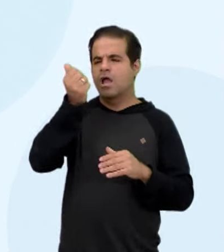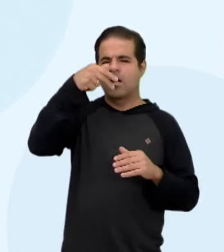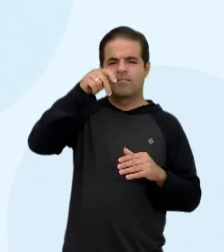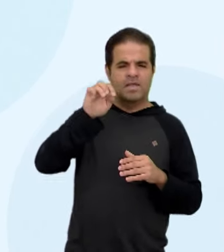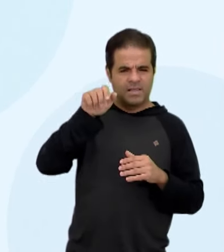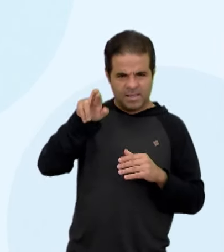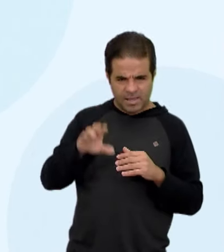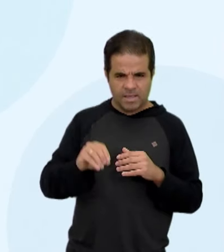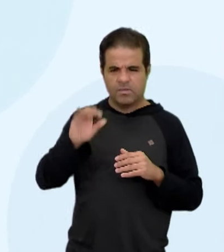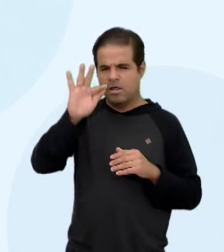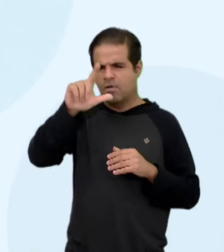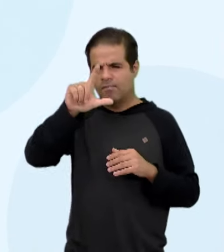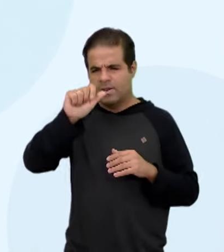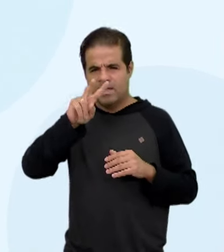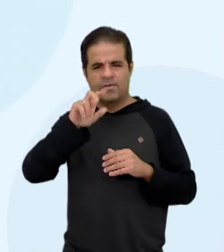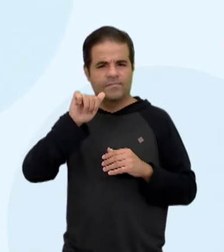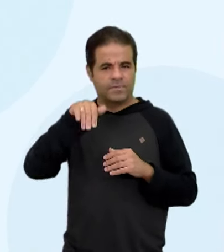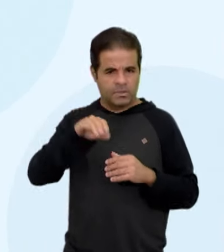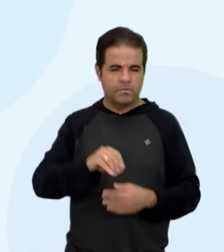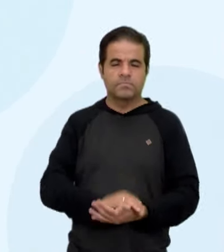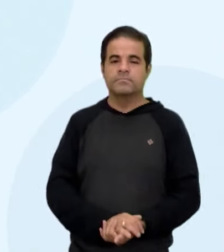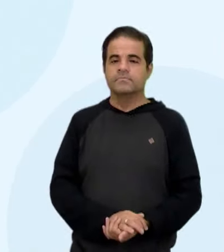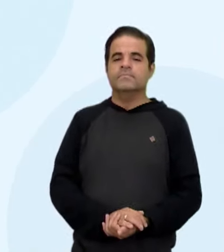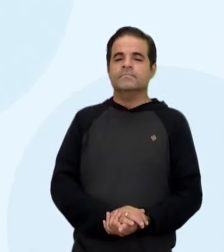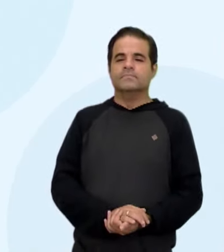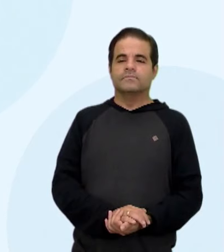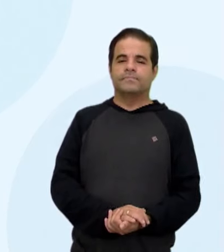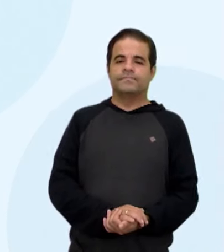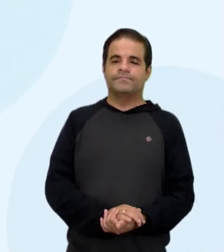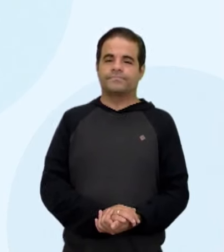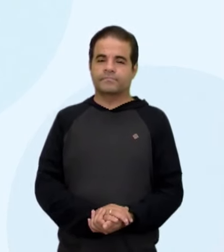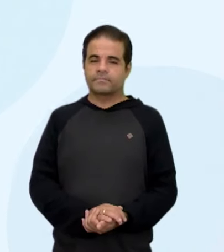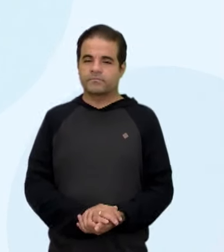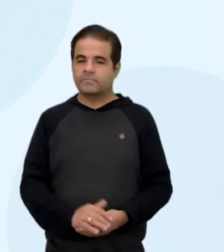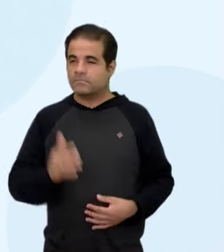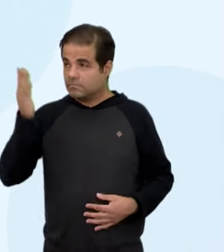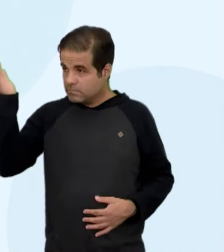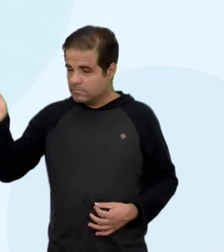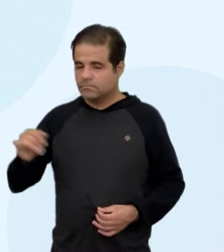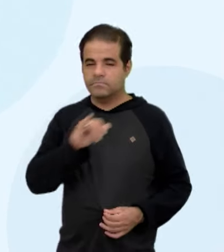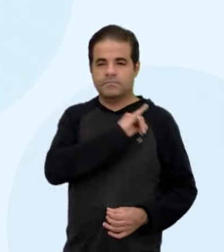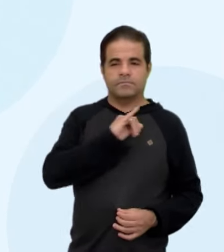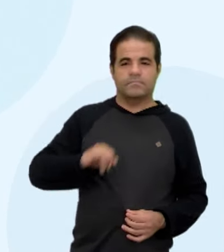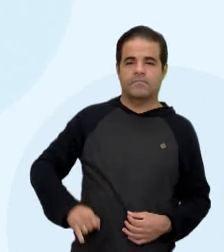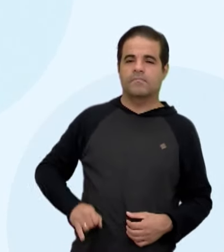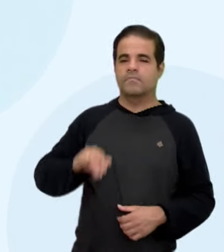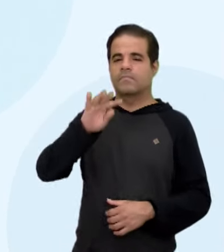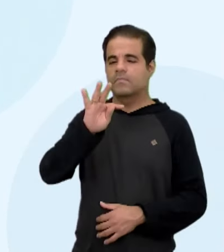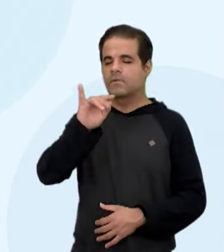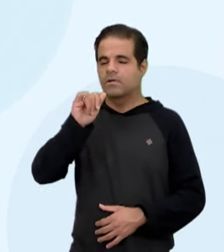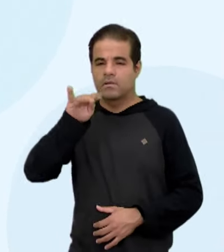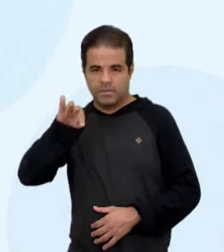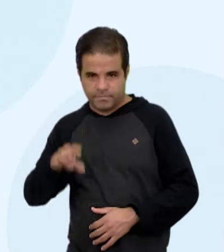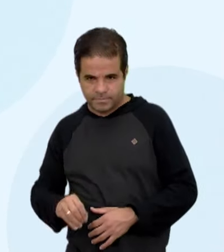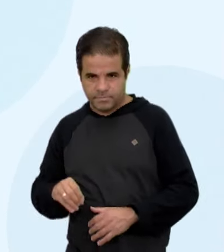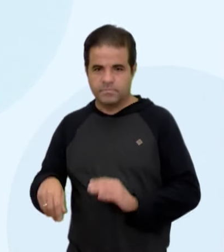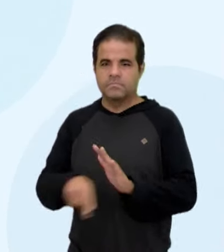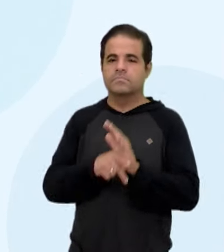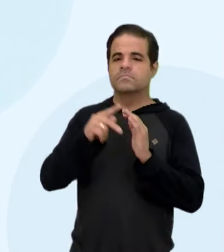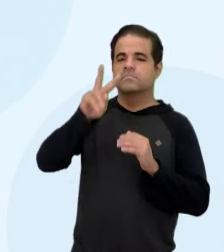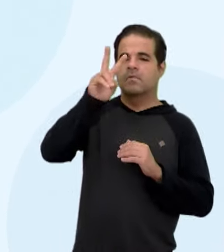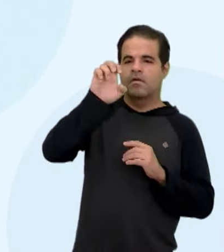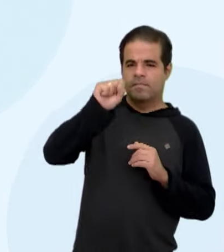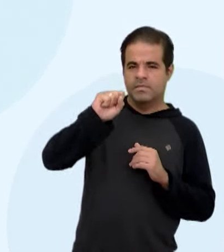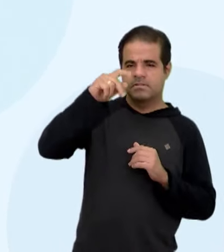Anfiteatro Flaviano. E aqui nós temos o imperador Tito Flávio Vespasiano,